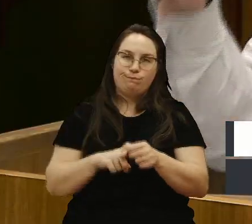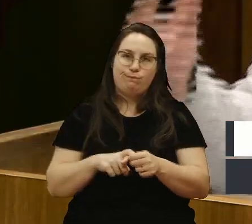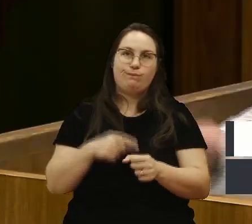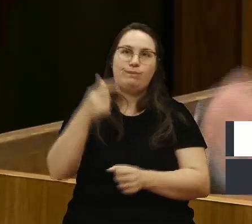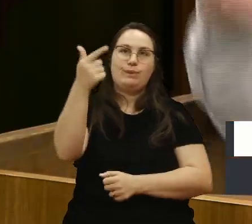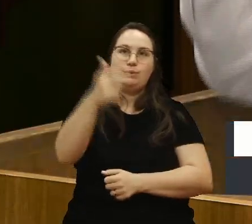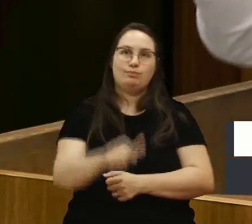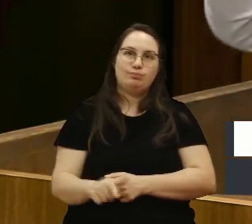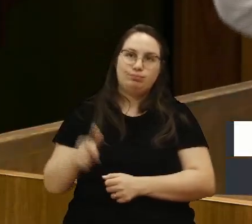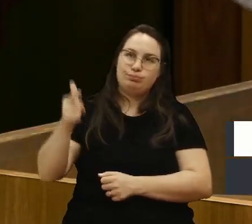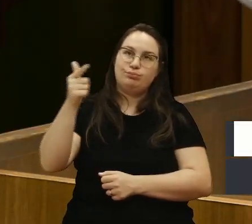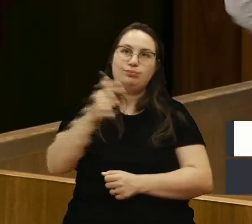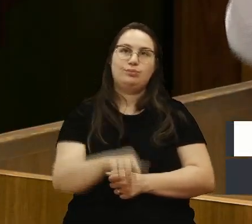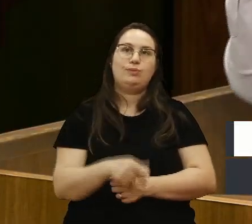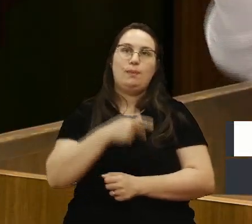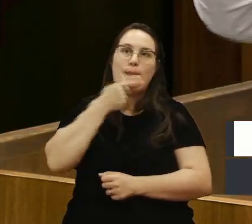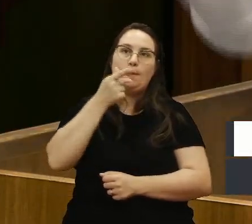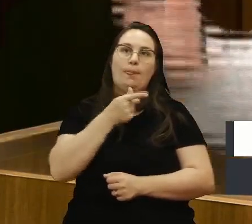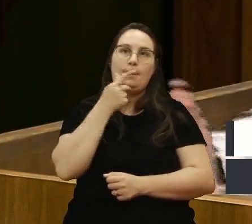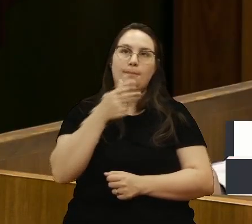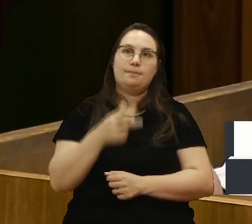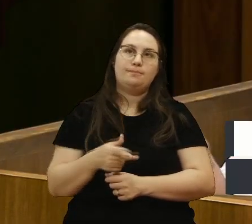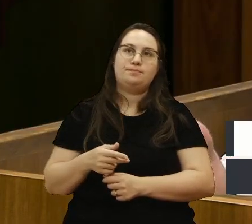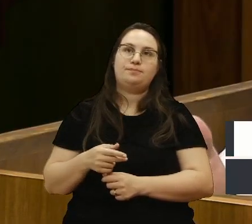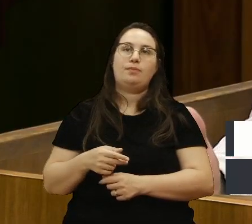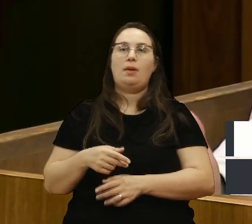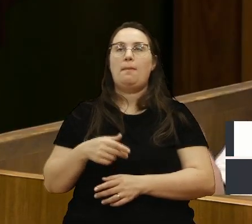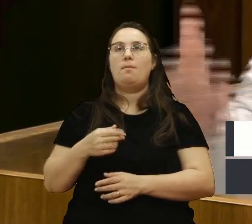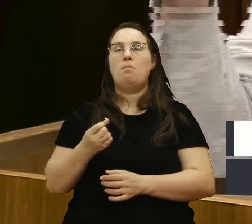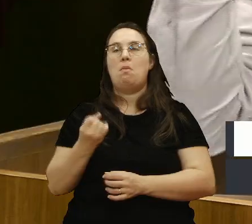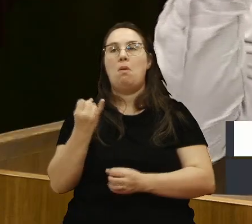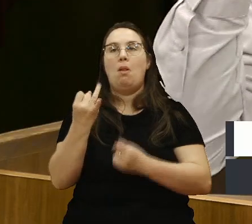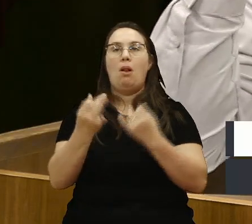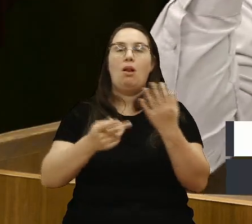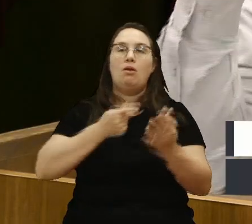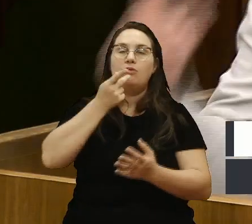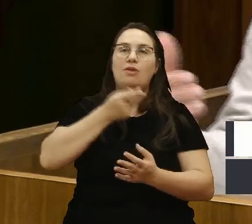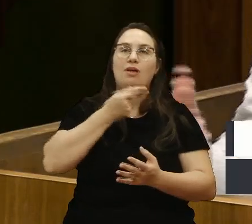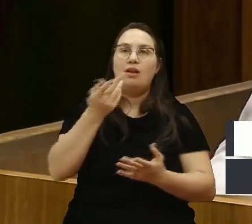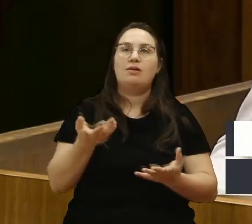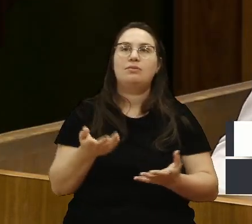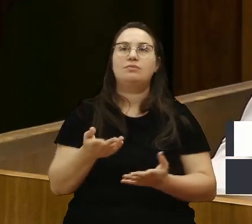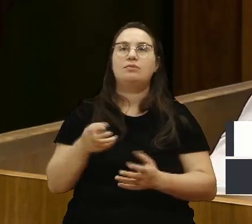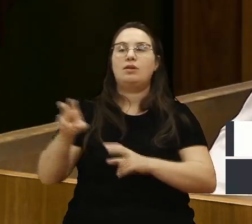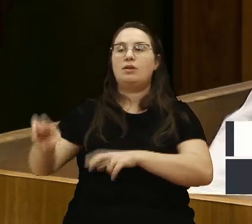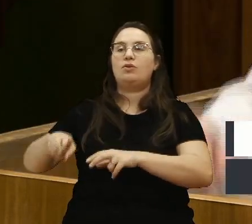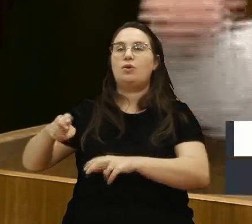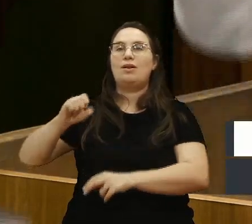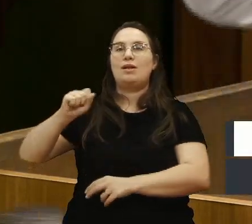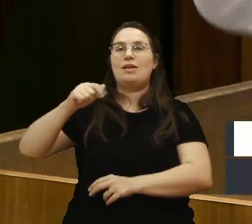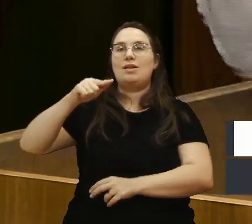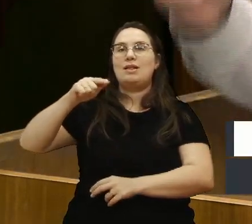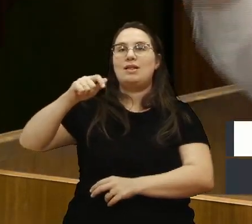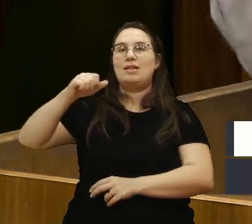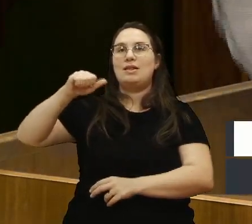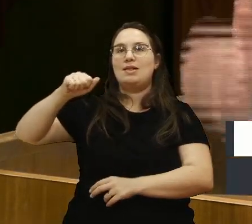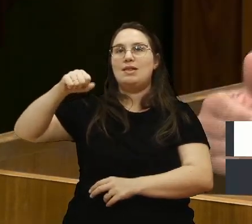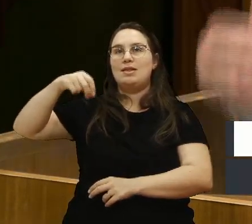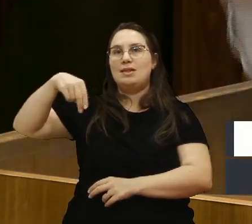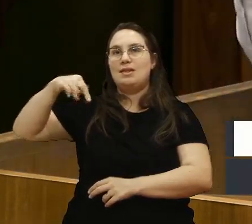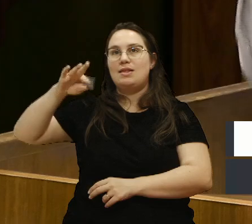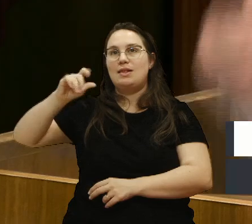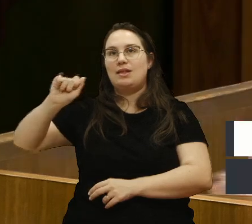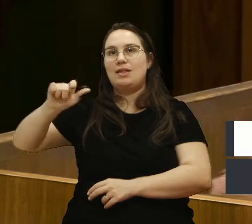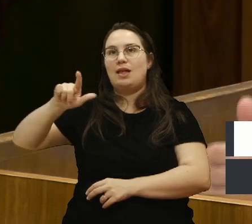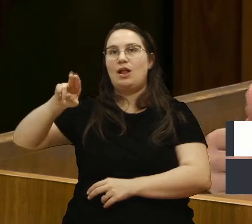novo, citar, depois de enésima vez, aquele agricultor de Santa Lúcia, que tem 30